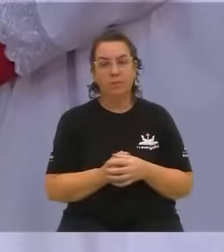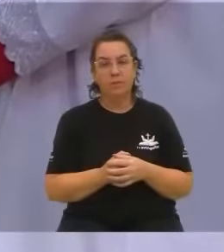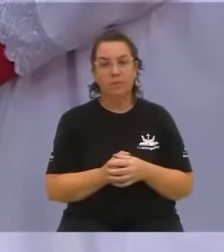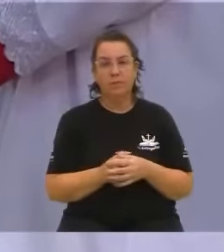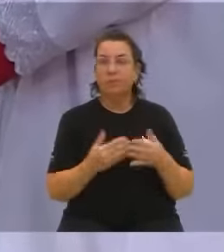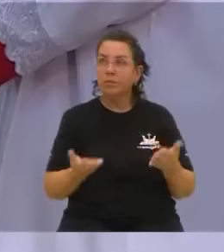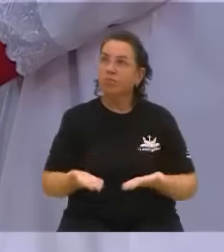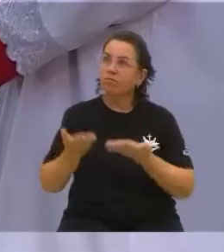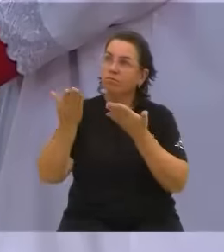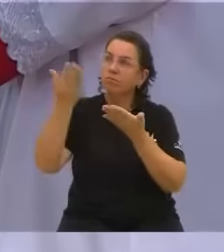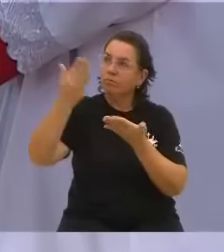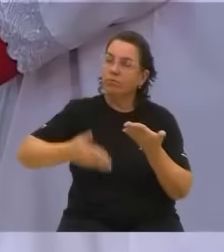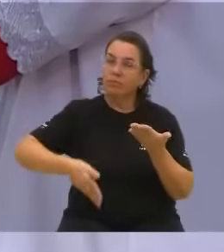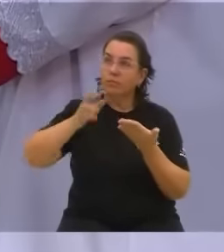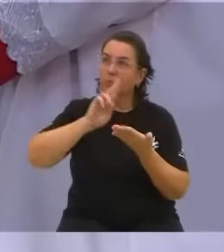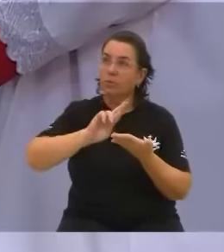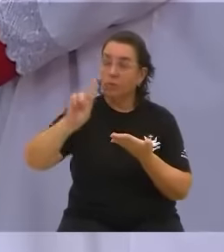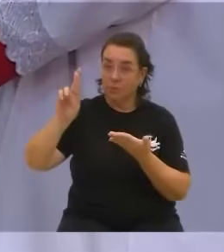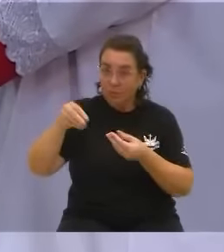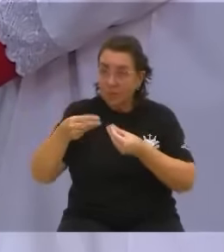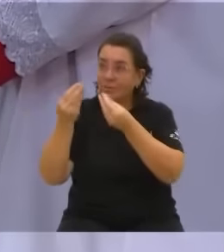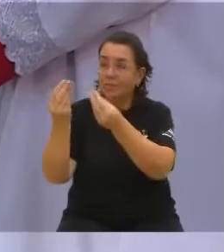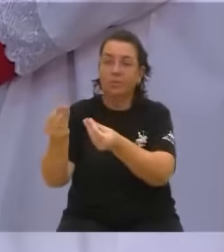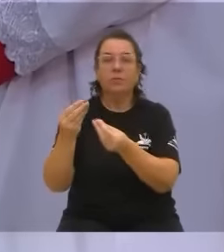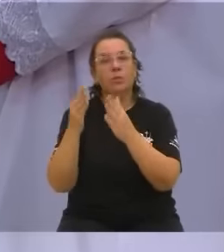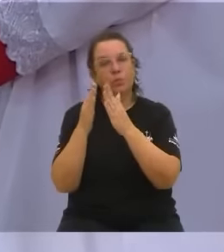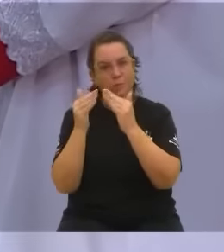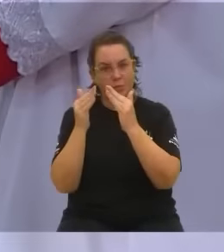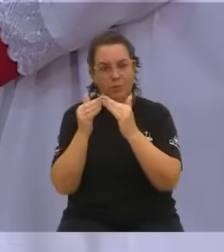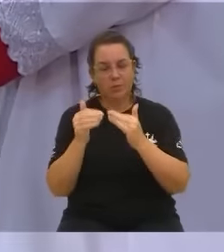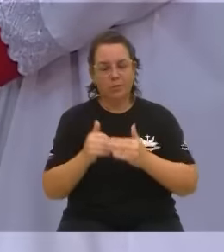Coloque diante do Senhor seus pedidos.